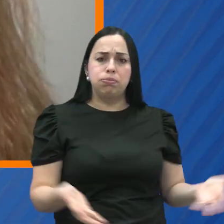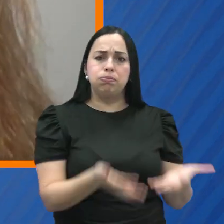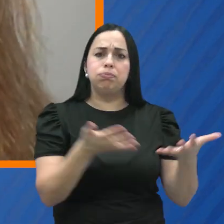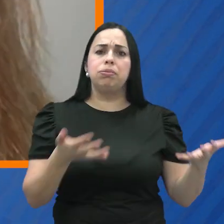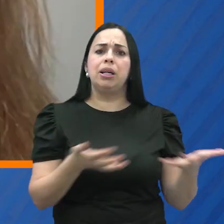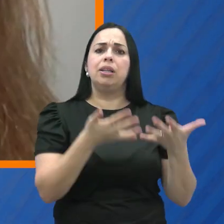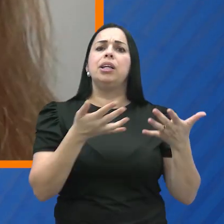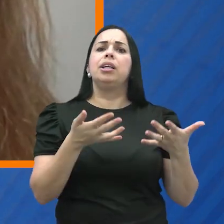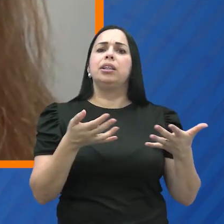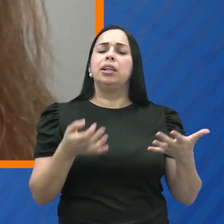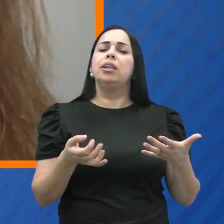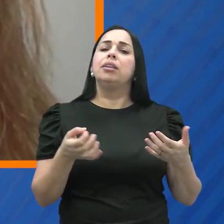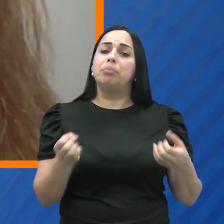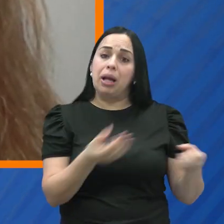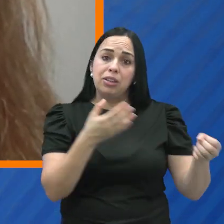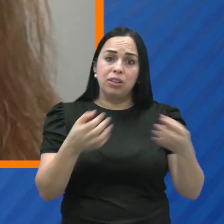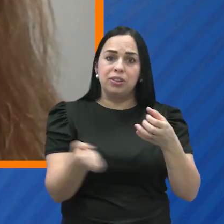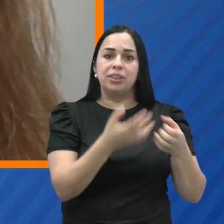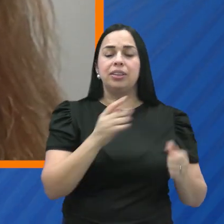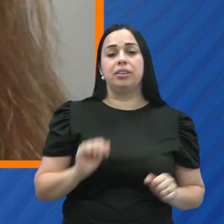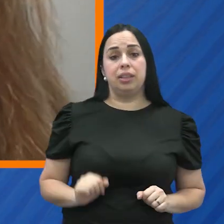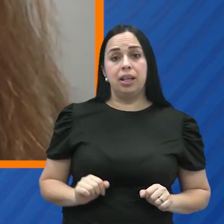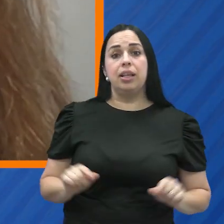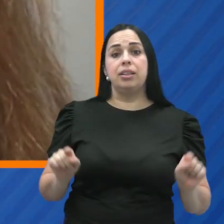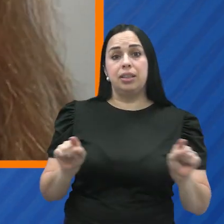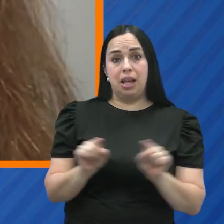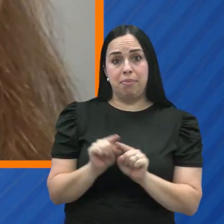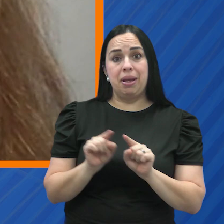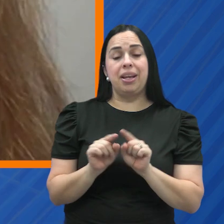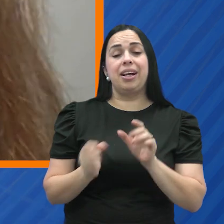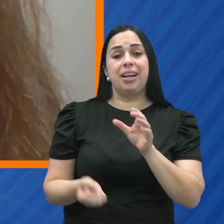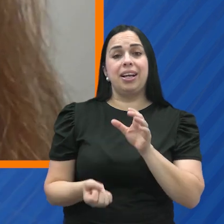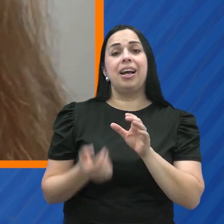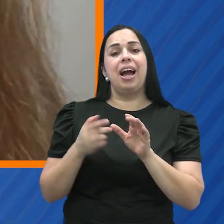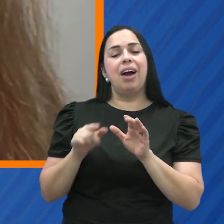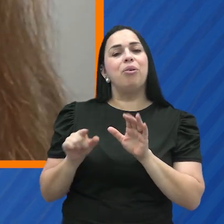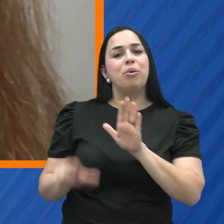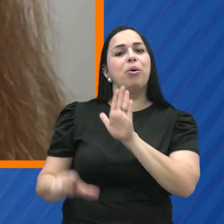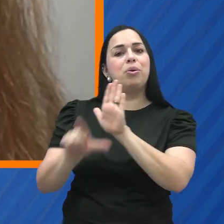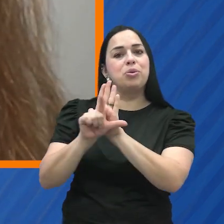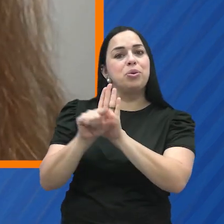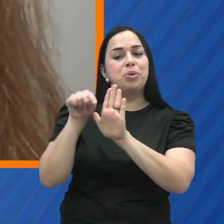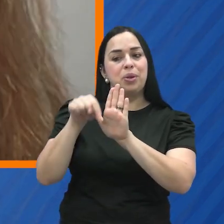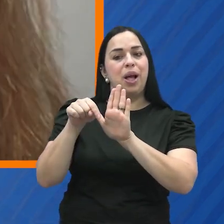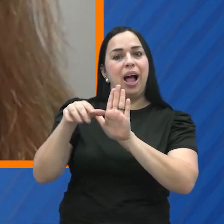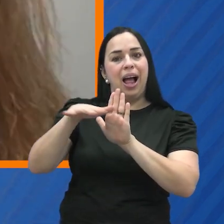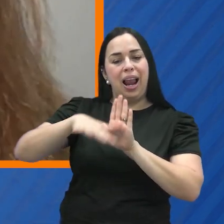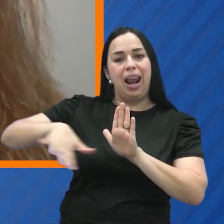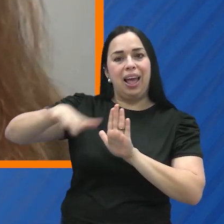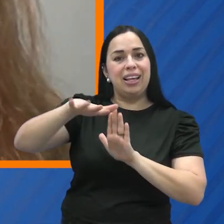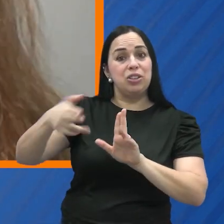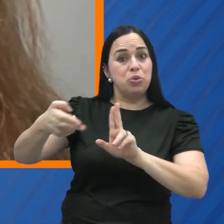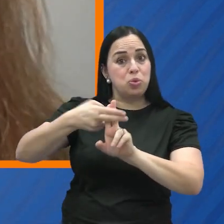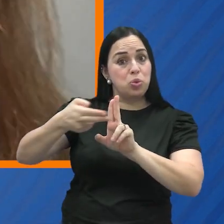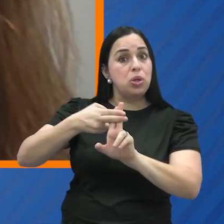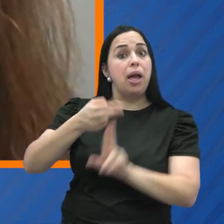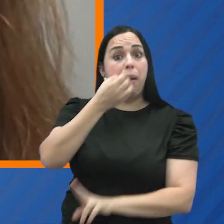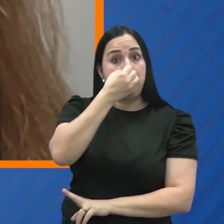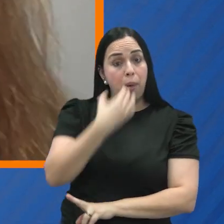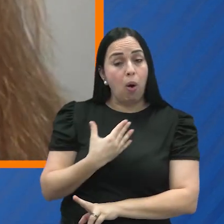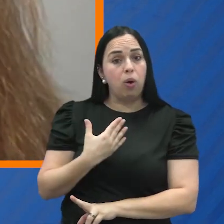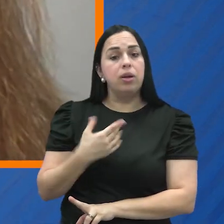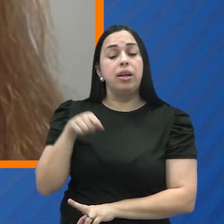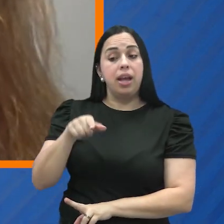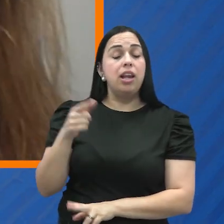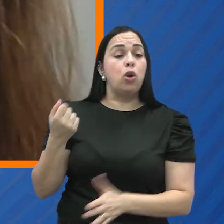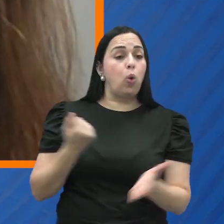inovação, com a geração de inovações incrementais. E outro ponto de política pública que é bastante importante é o SUS. O SUS é um mercado enorme,